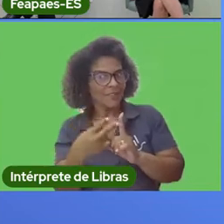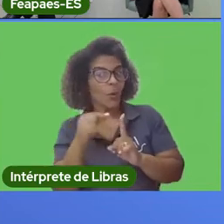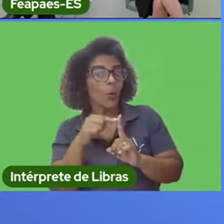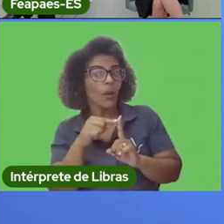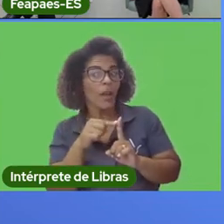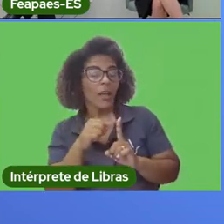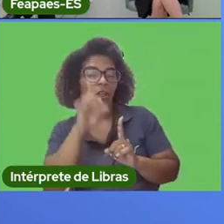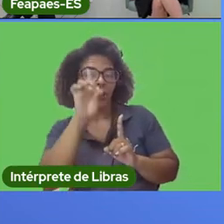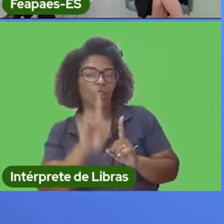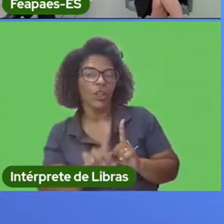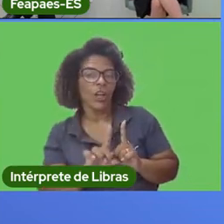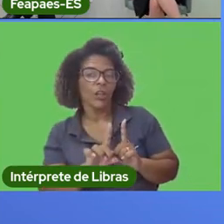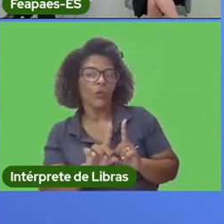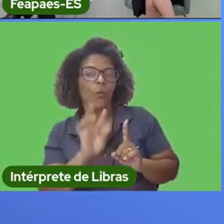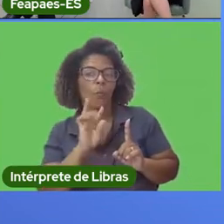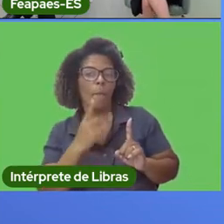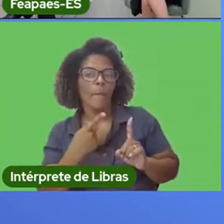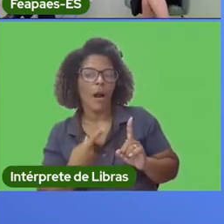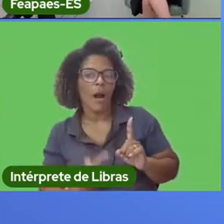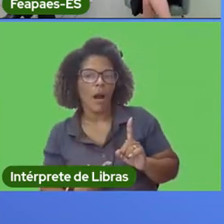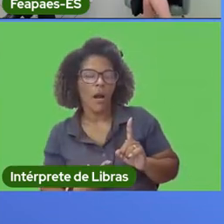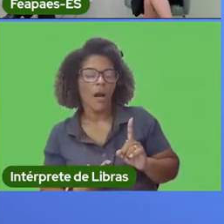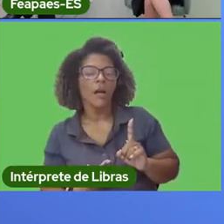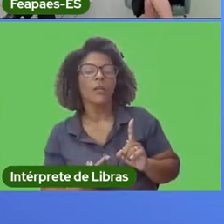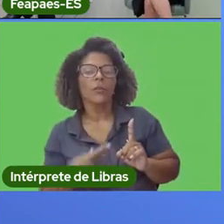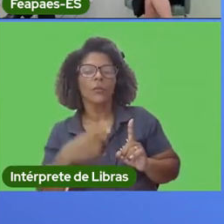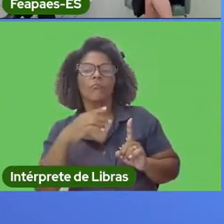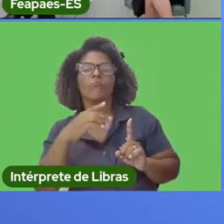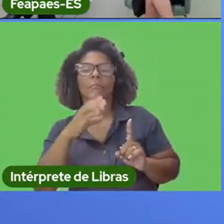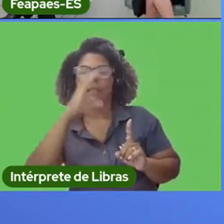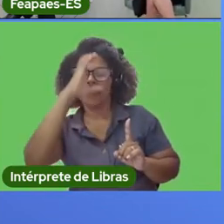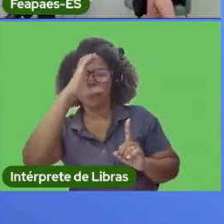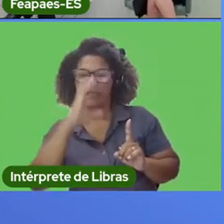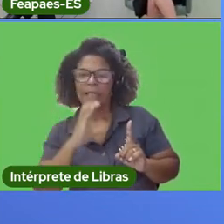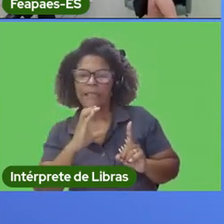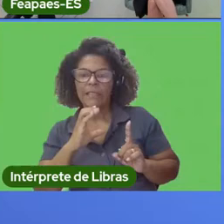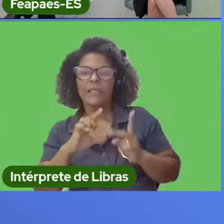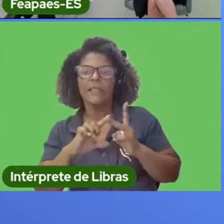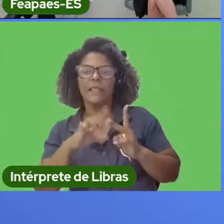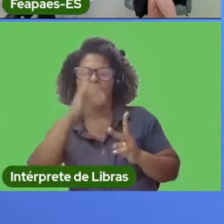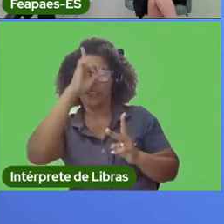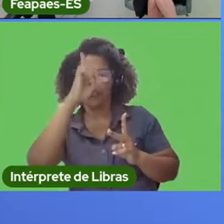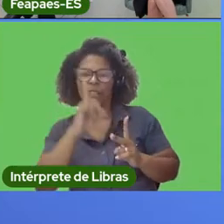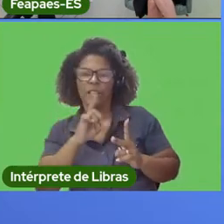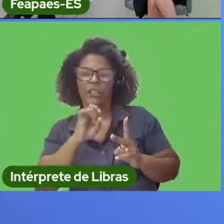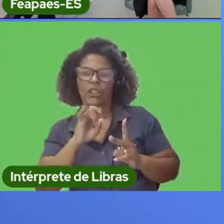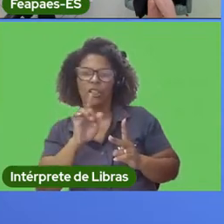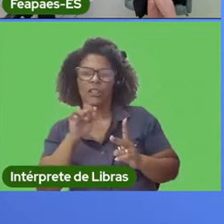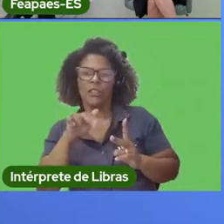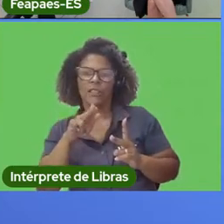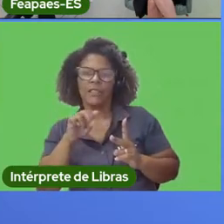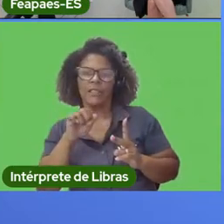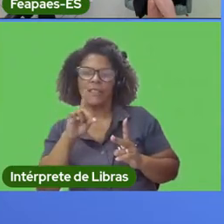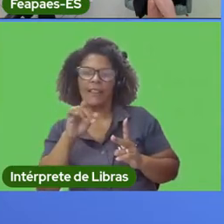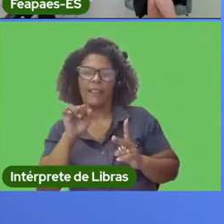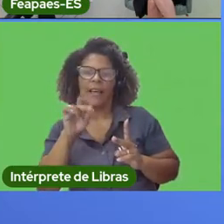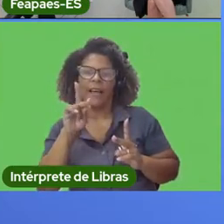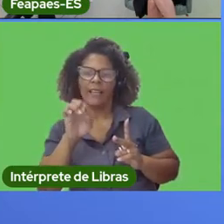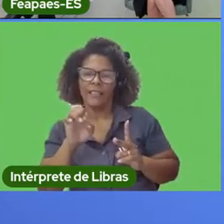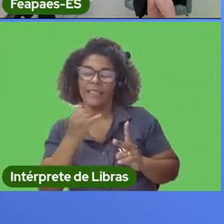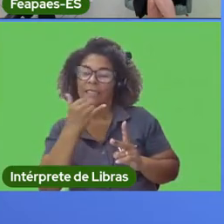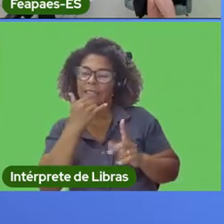um direito humano, como um direito de cidadania, como pré-condição para participação social. Desculpe por